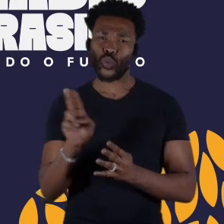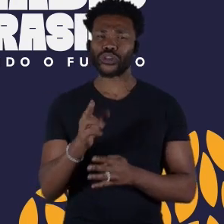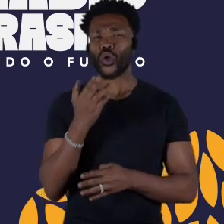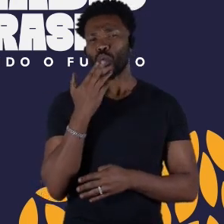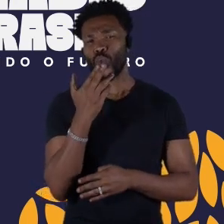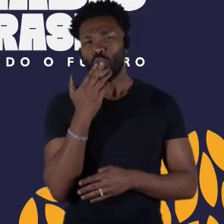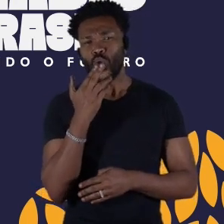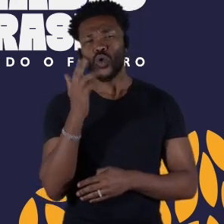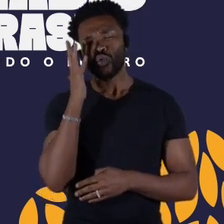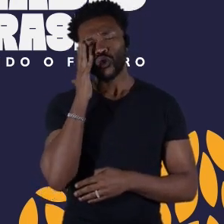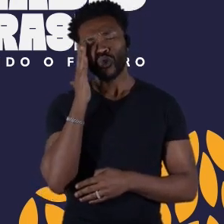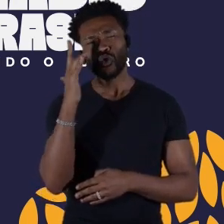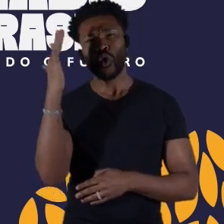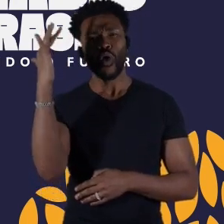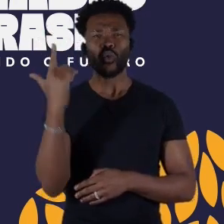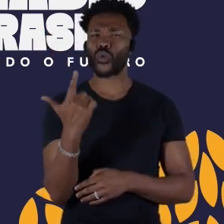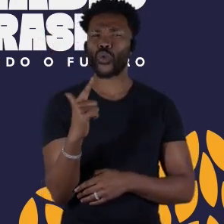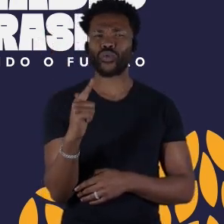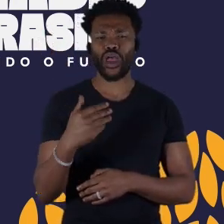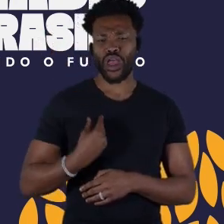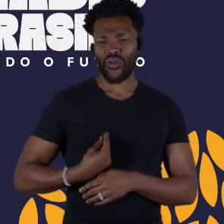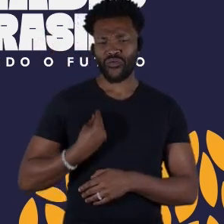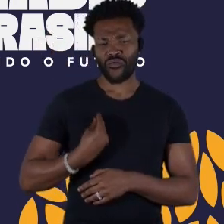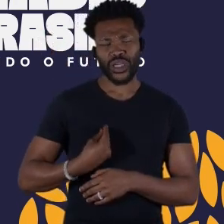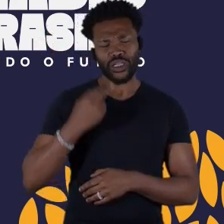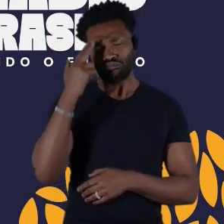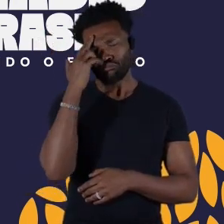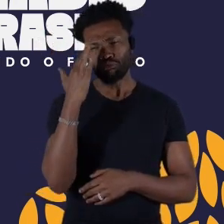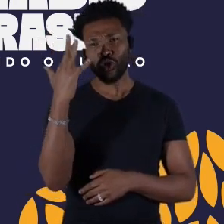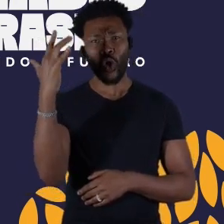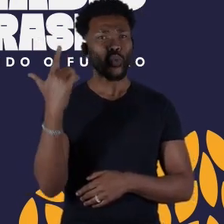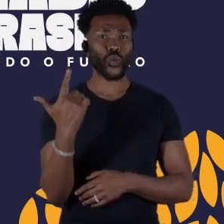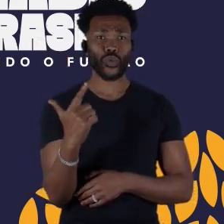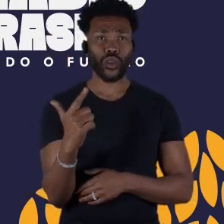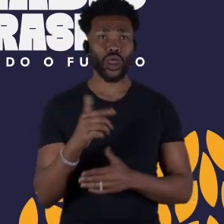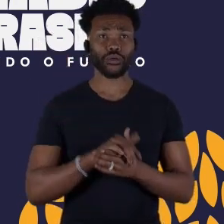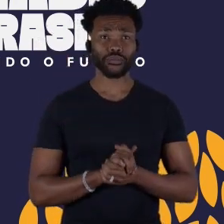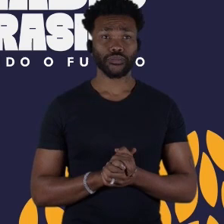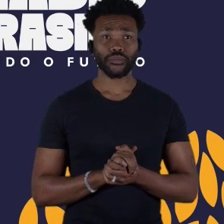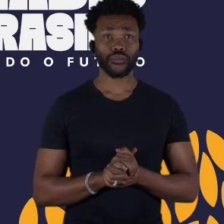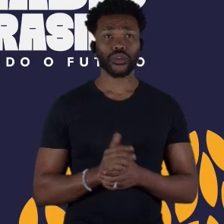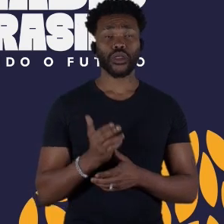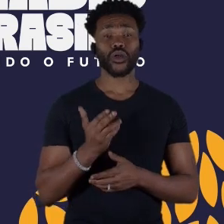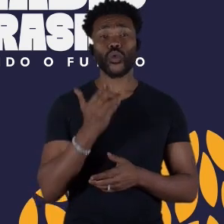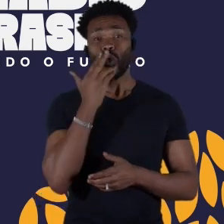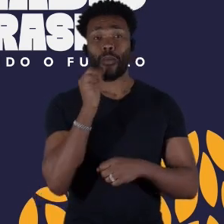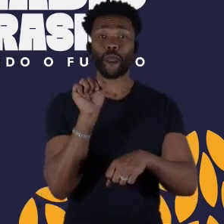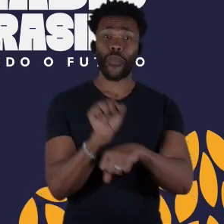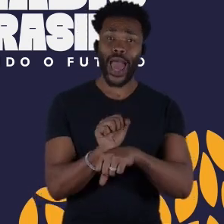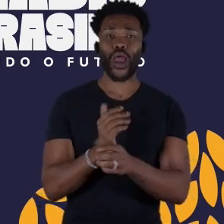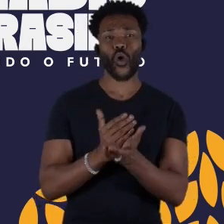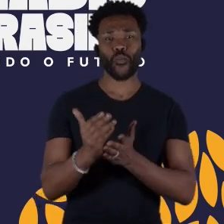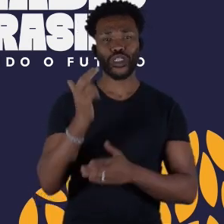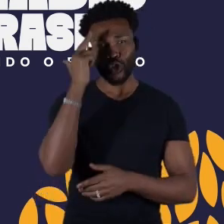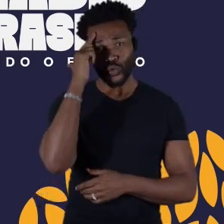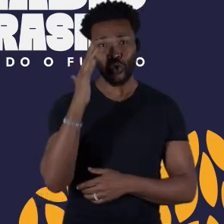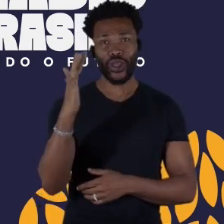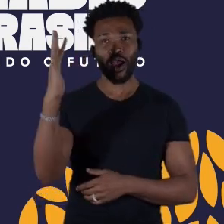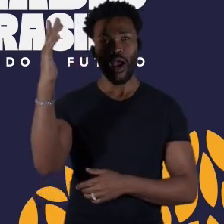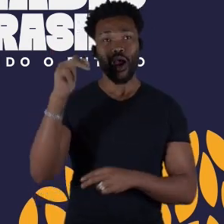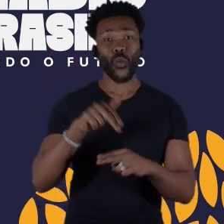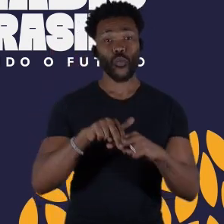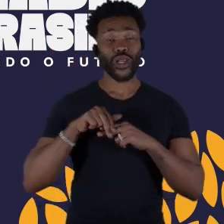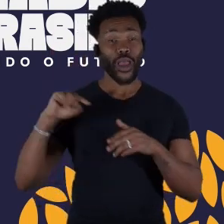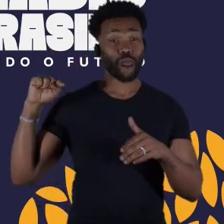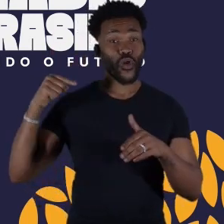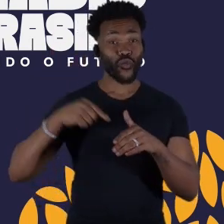tenho sonhos, eu não tenho vivências oníricas. Eles param de usar e começam a sonhar, porque Porque a fase